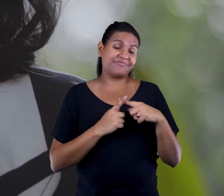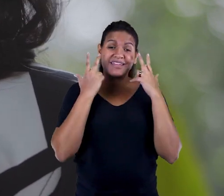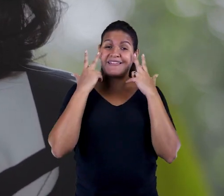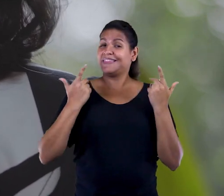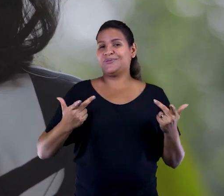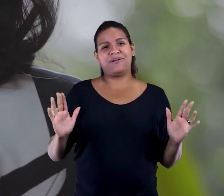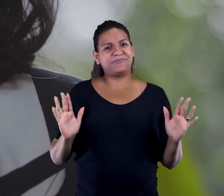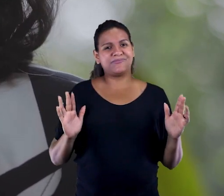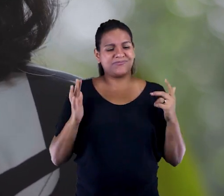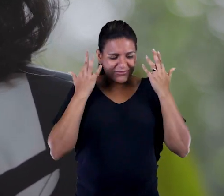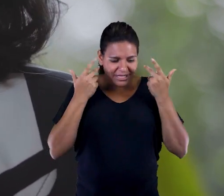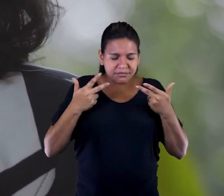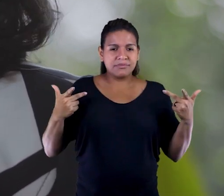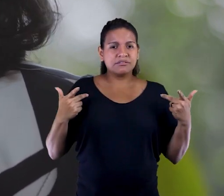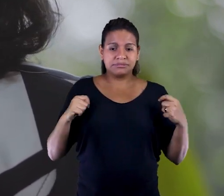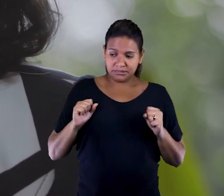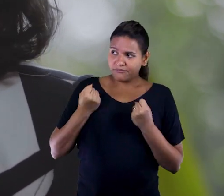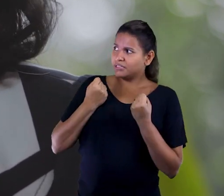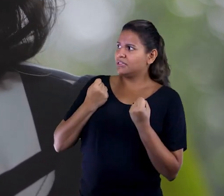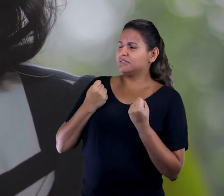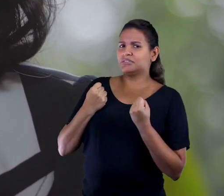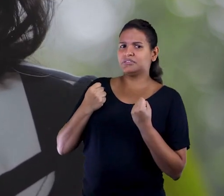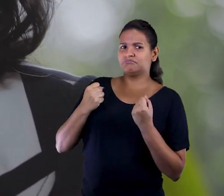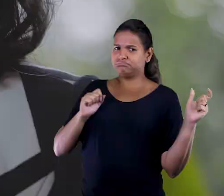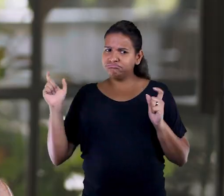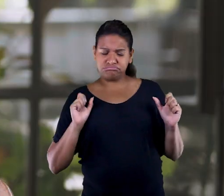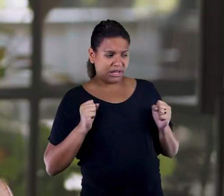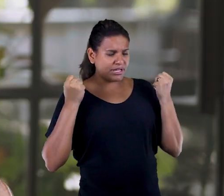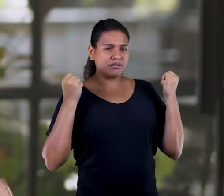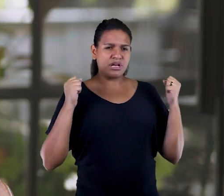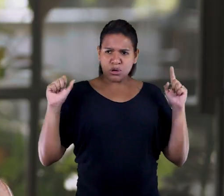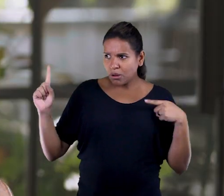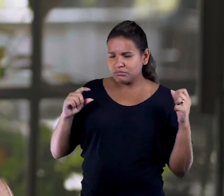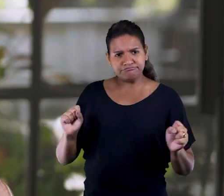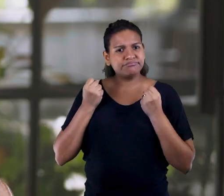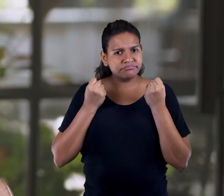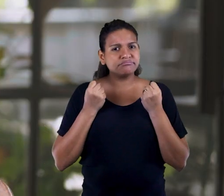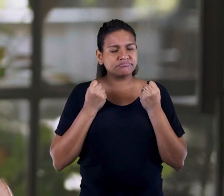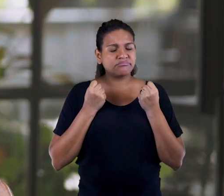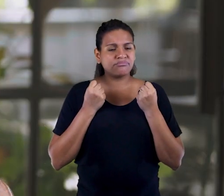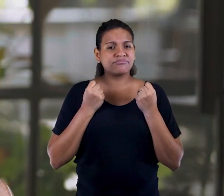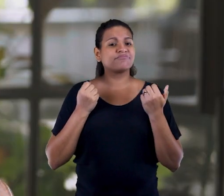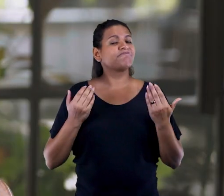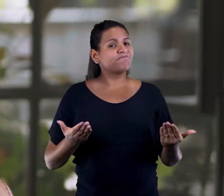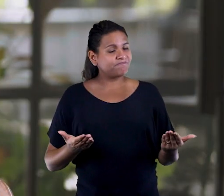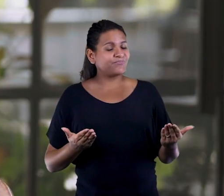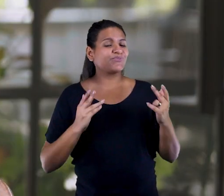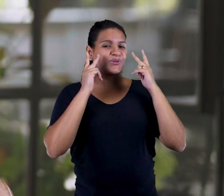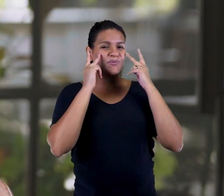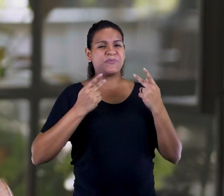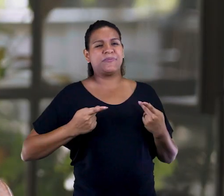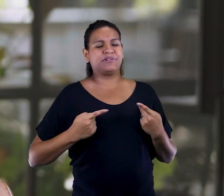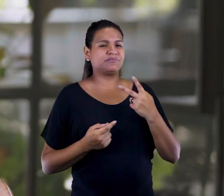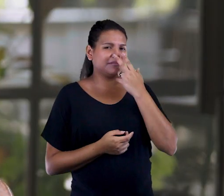defender-se do seu entorno e de defender a sua casa. Então, o homem deturpa esse dom